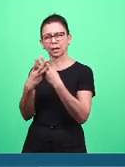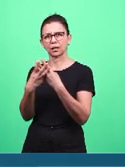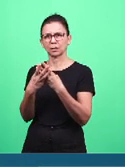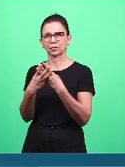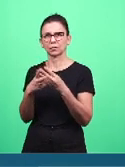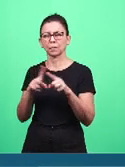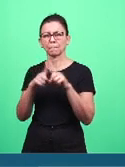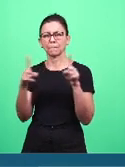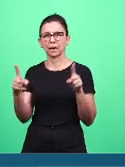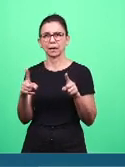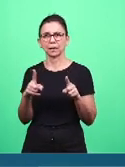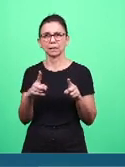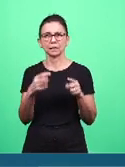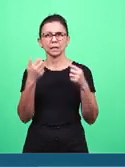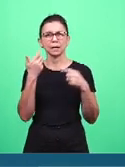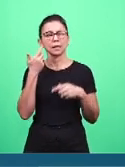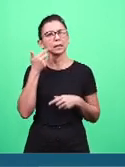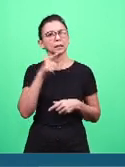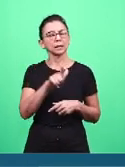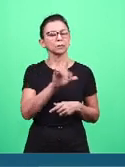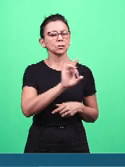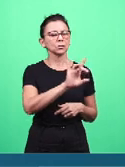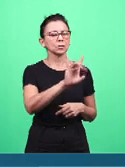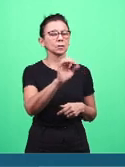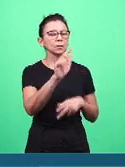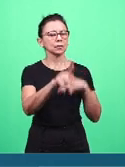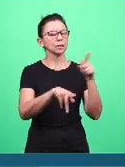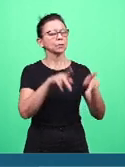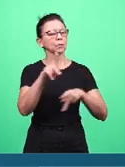pergunta? Pode fazer.